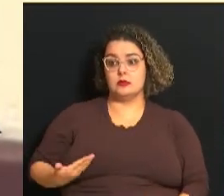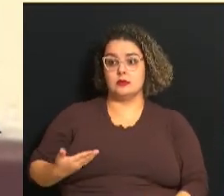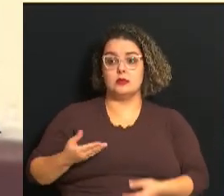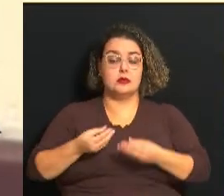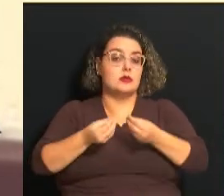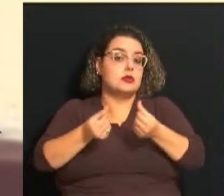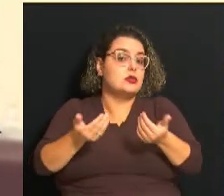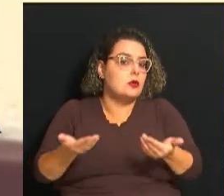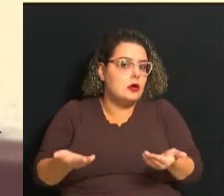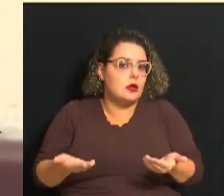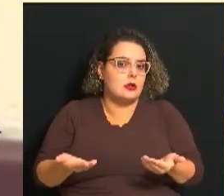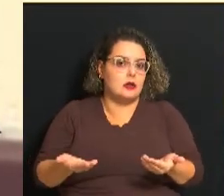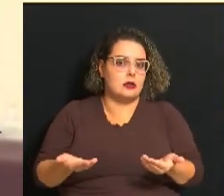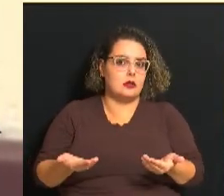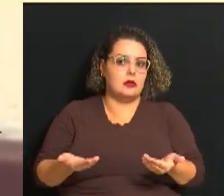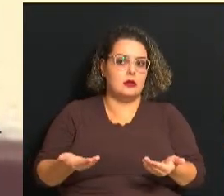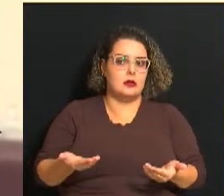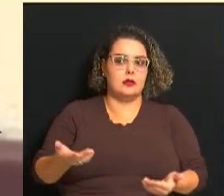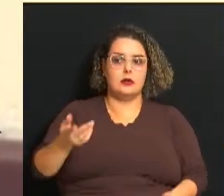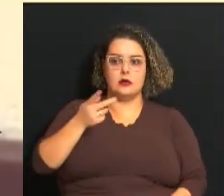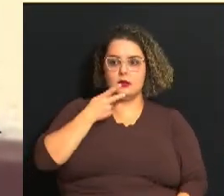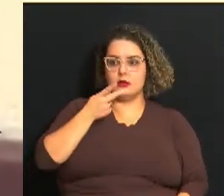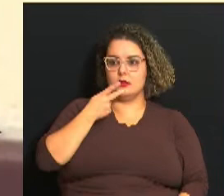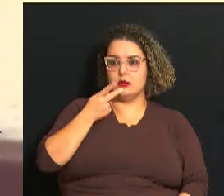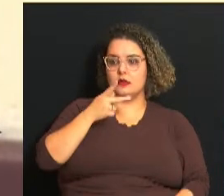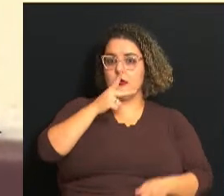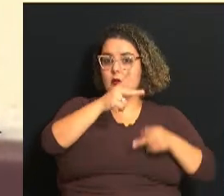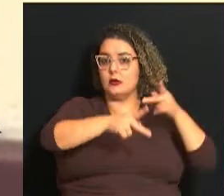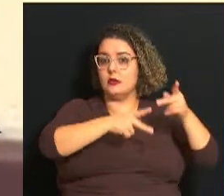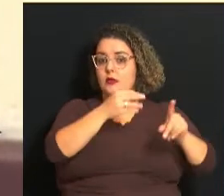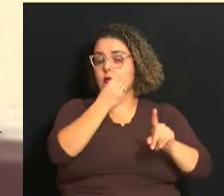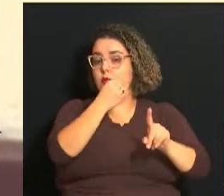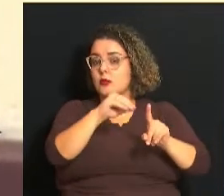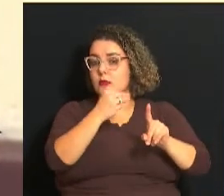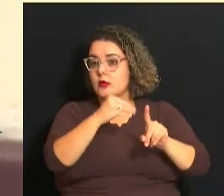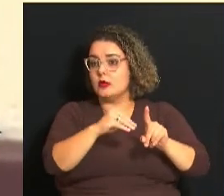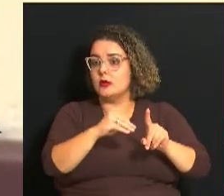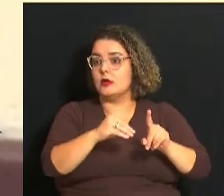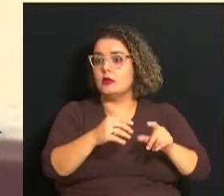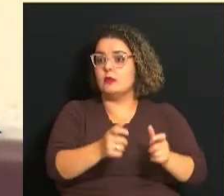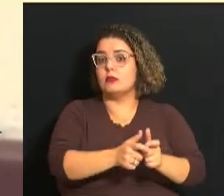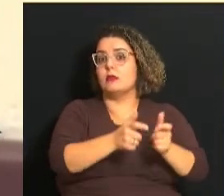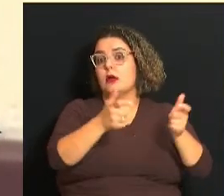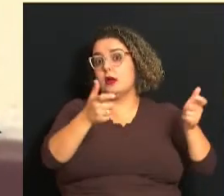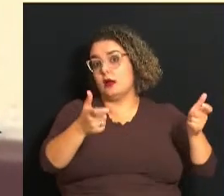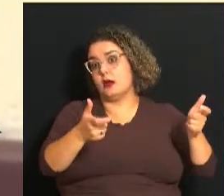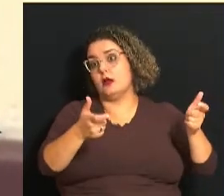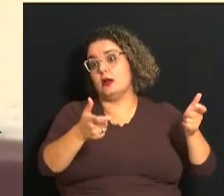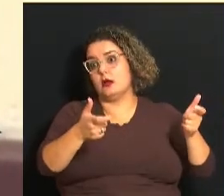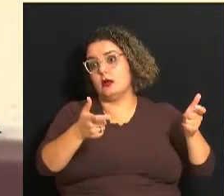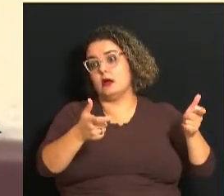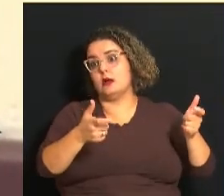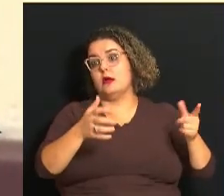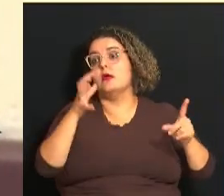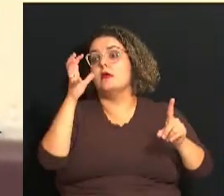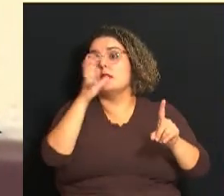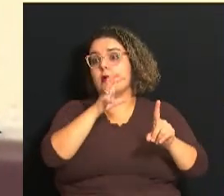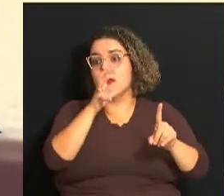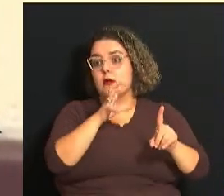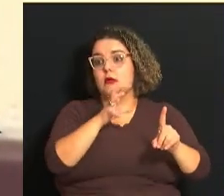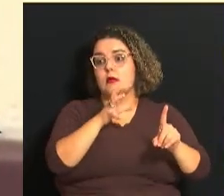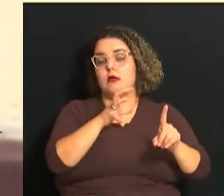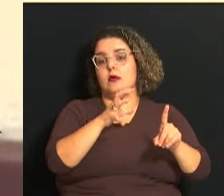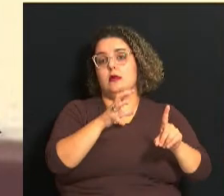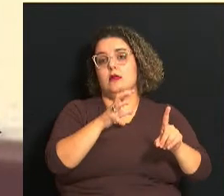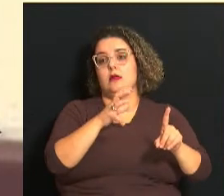qualidade nós estamos falando de uma população vulnerável uma população número 11 uma população que foi muito impactada pela